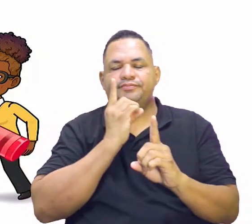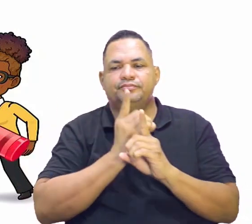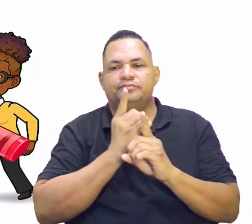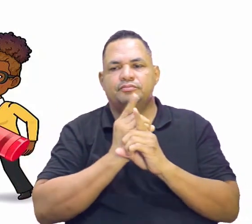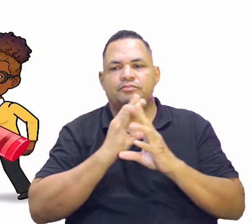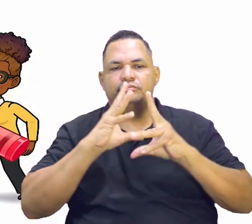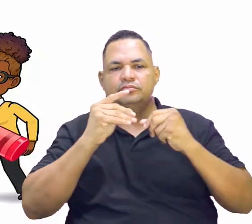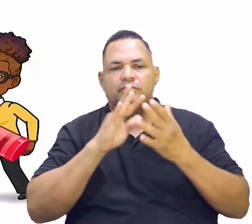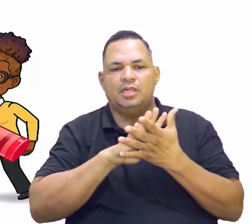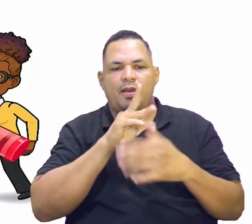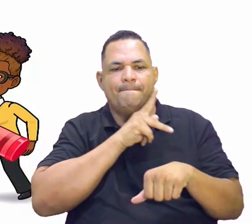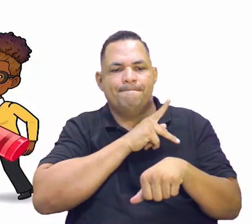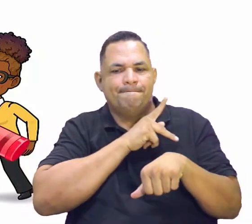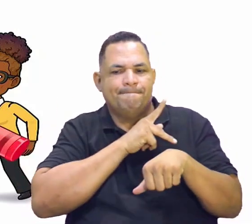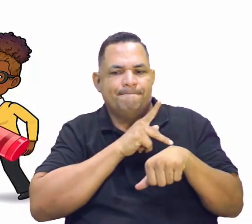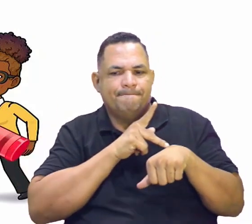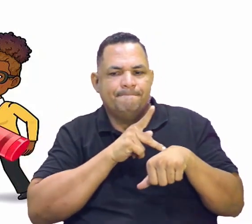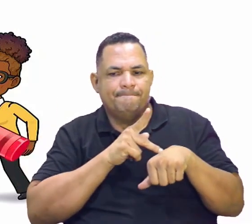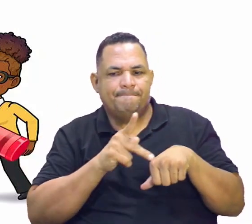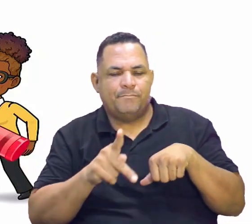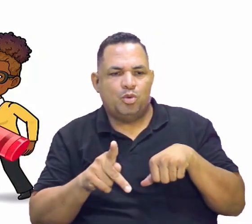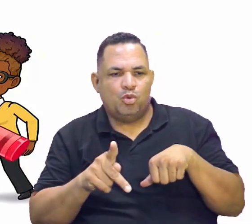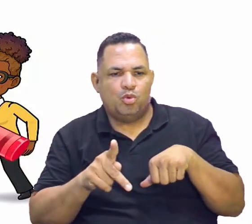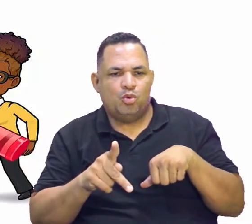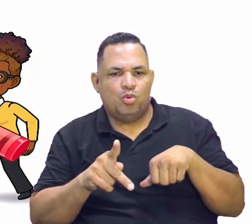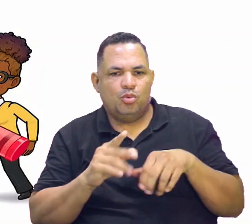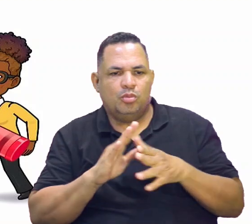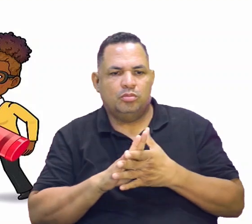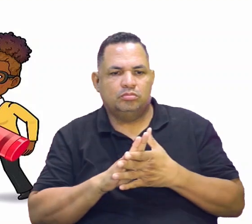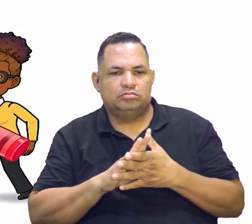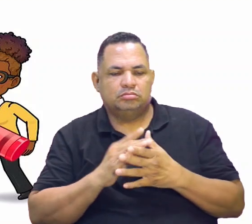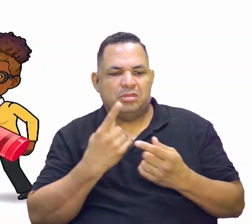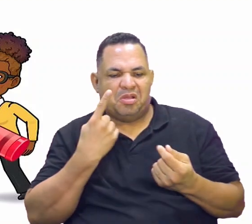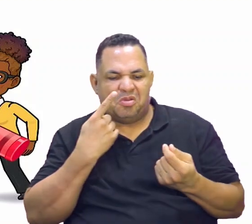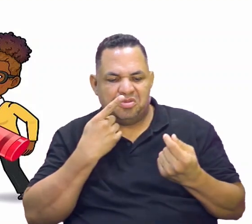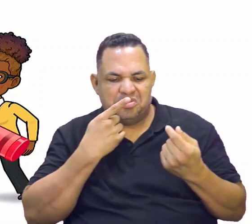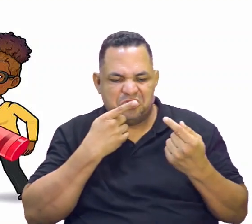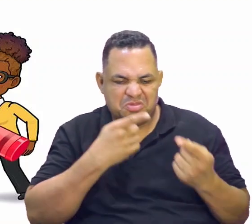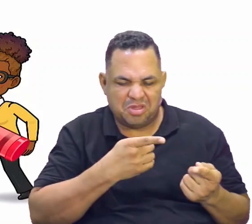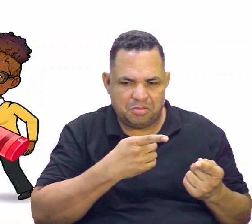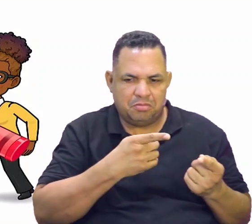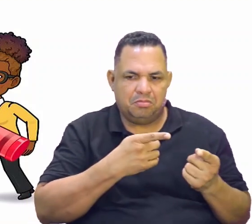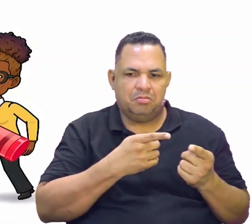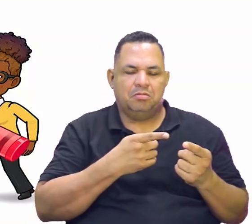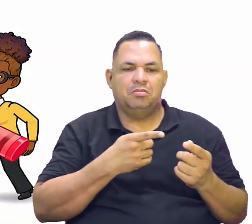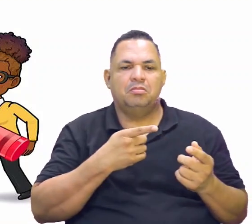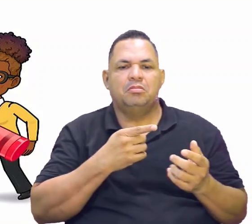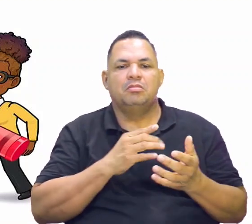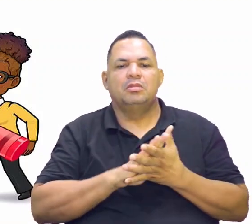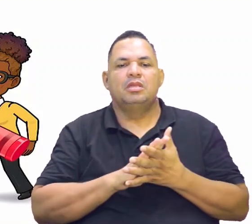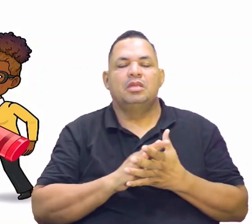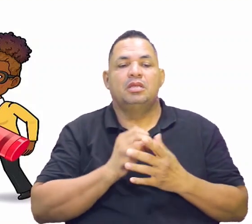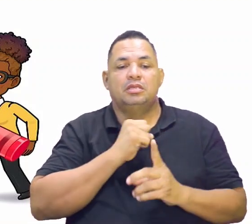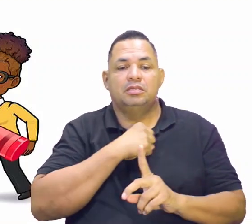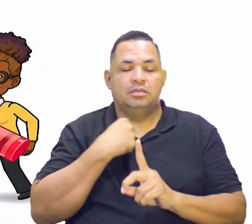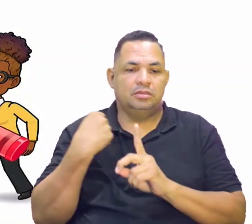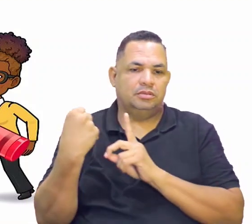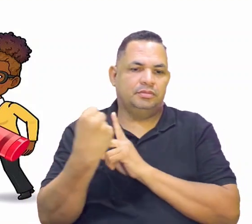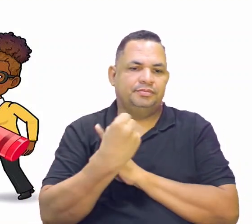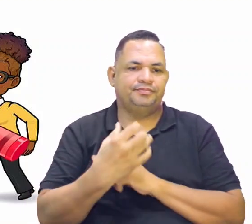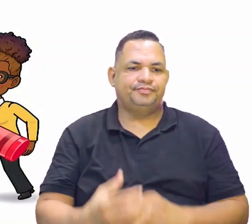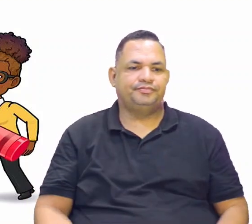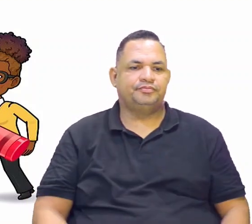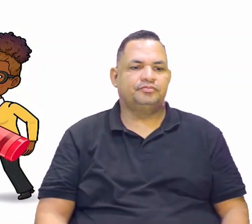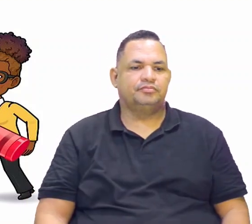sua total pureza, ainda não condenado pela sociedade. Mas outra imagem